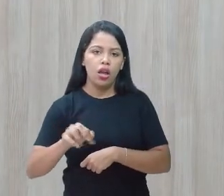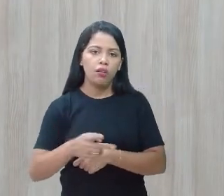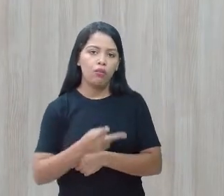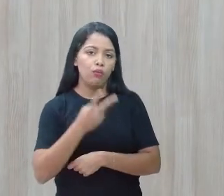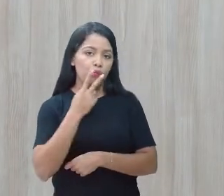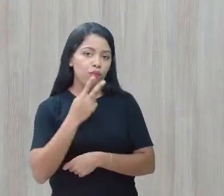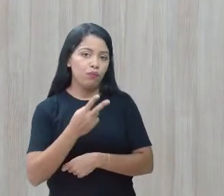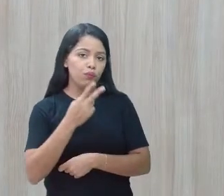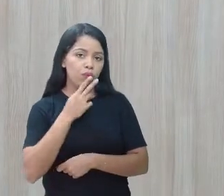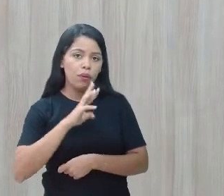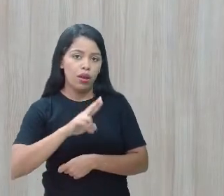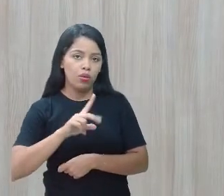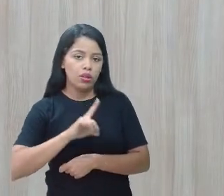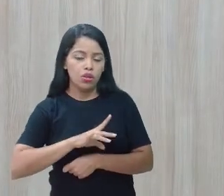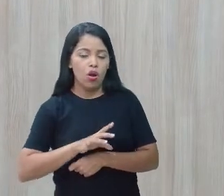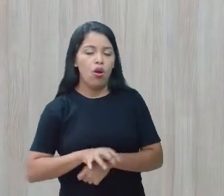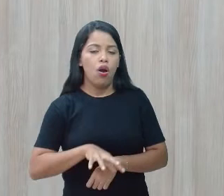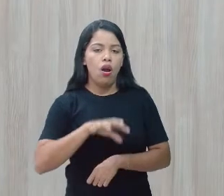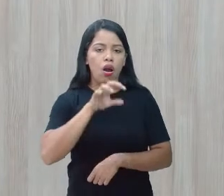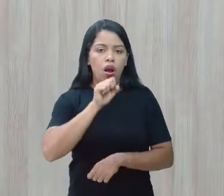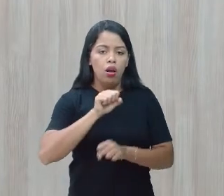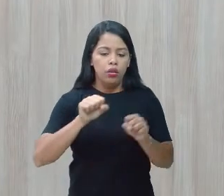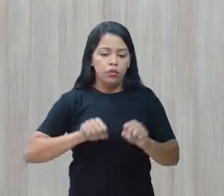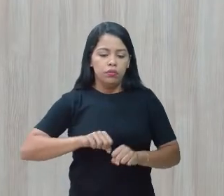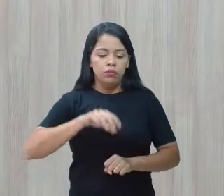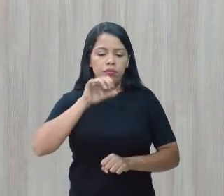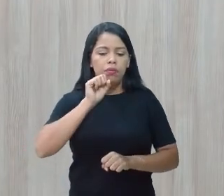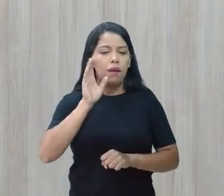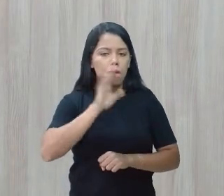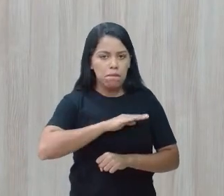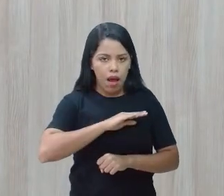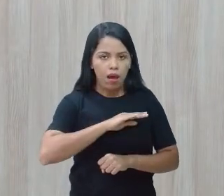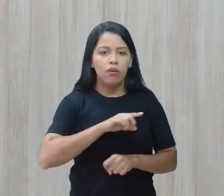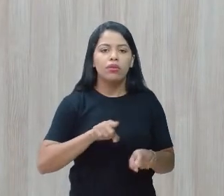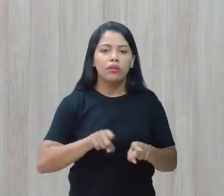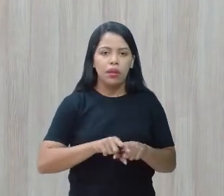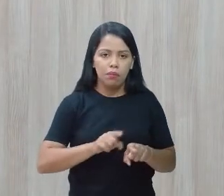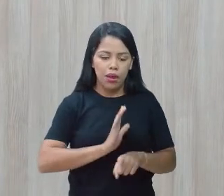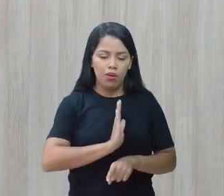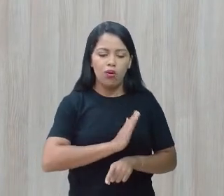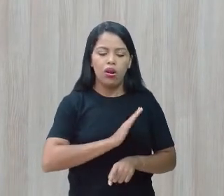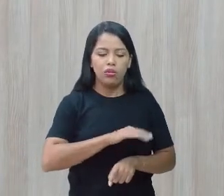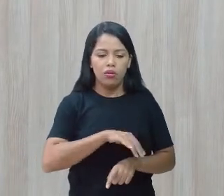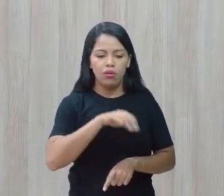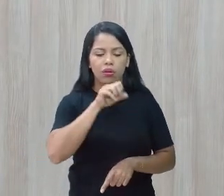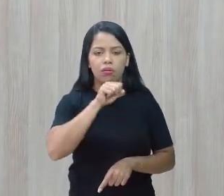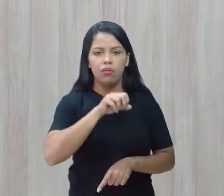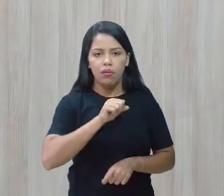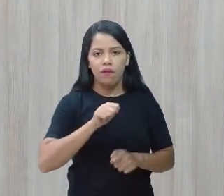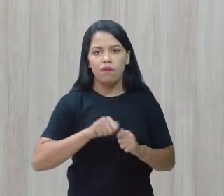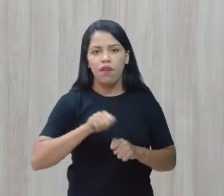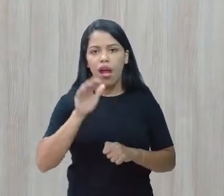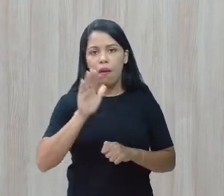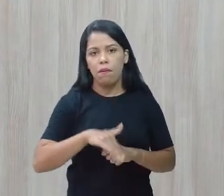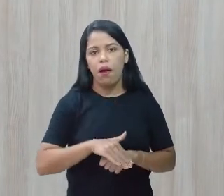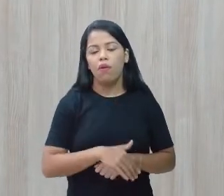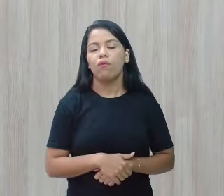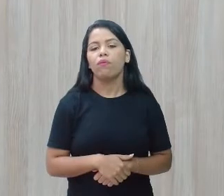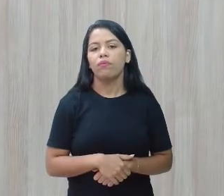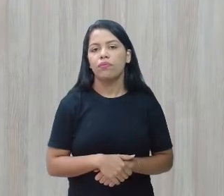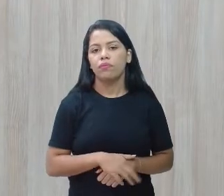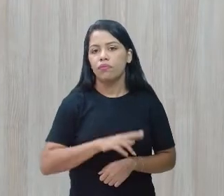faz mal só ao sistema respiratório, não. Faz também ao sistema cardíaco. E eu vou dizer mais, não só